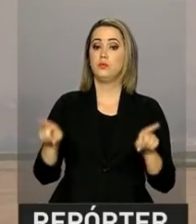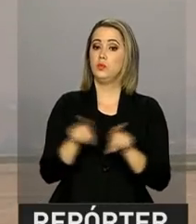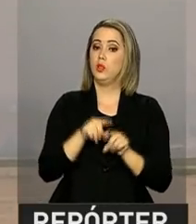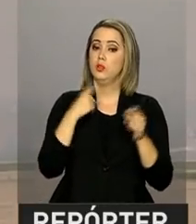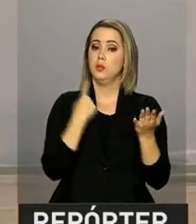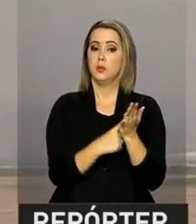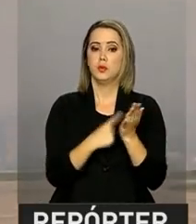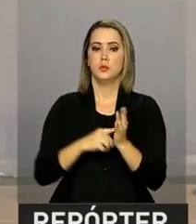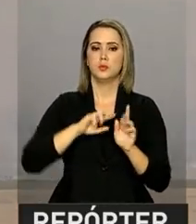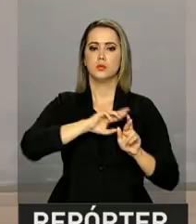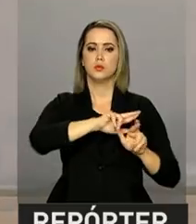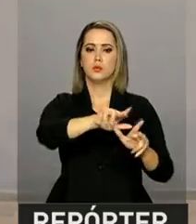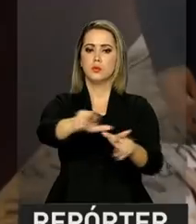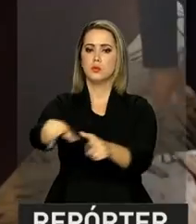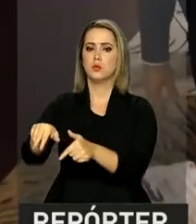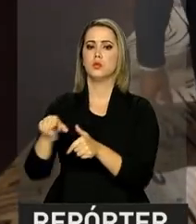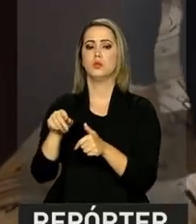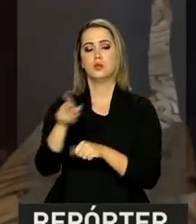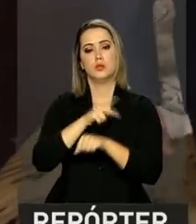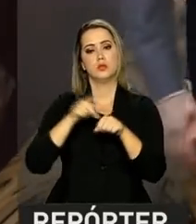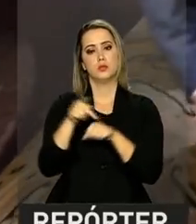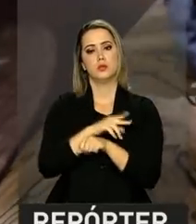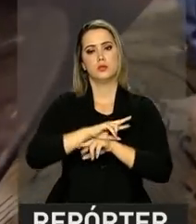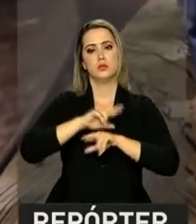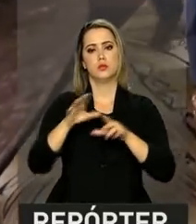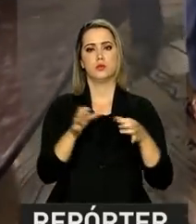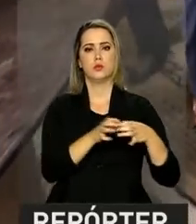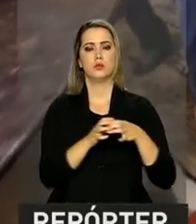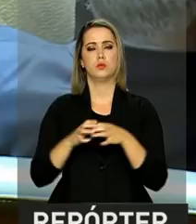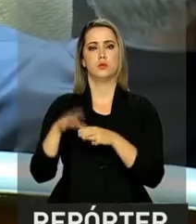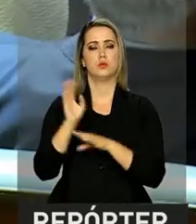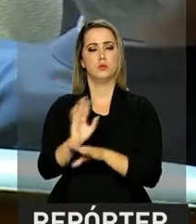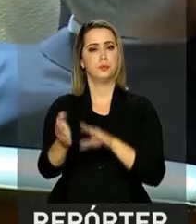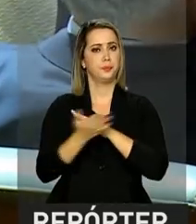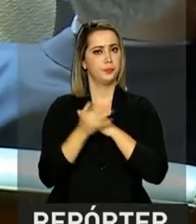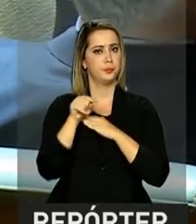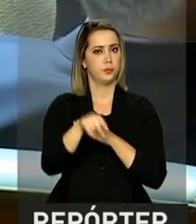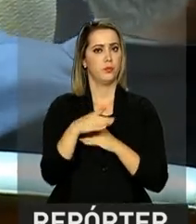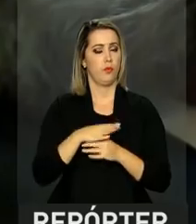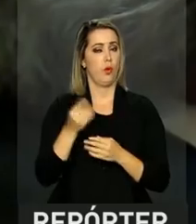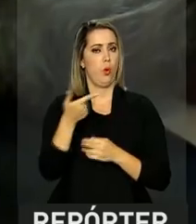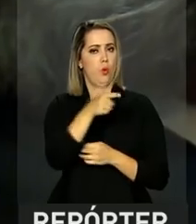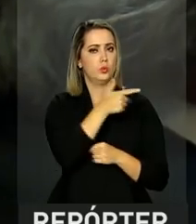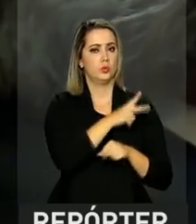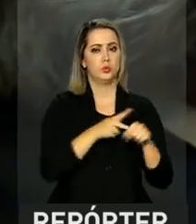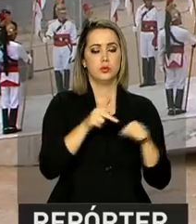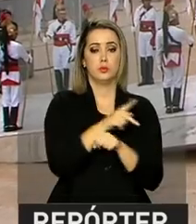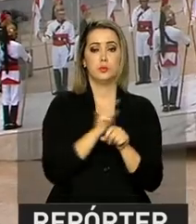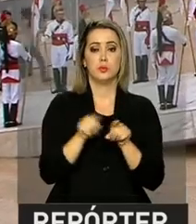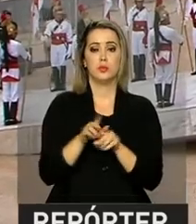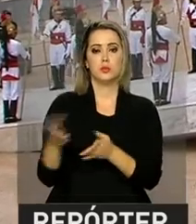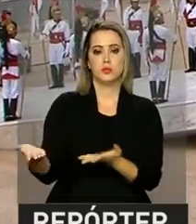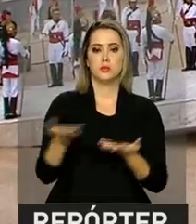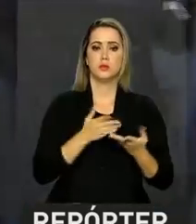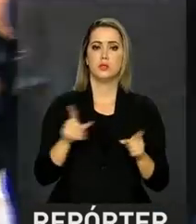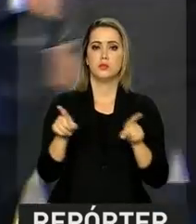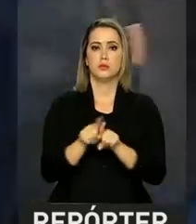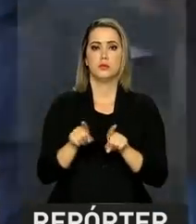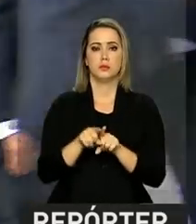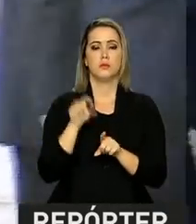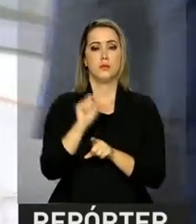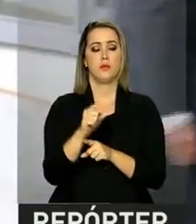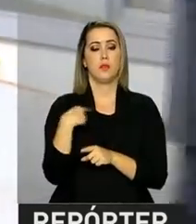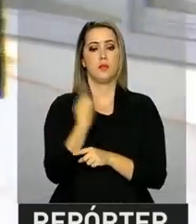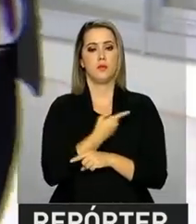acordos com diversos países em várias áreas de cooperação, nas visitas a outras nações e recebendo também no Palácio